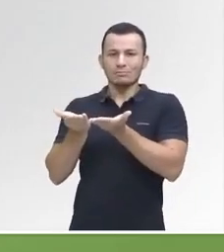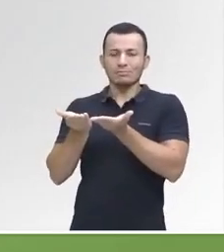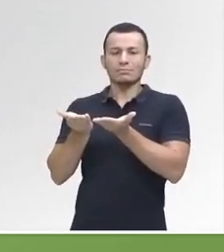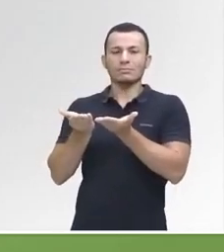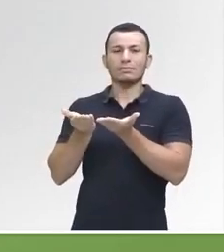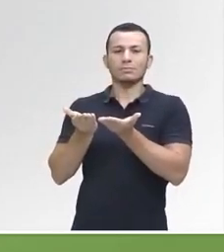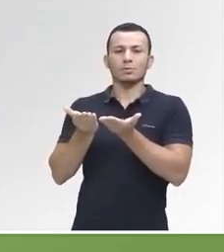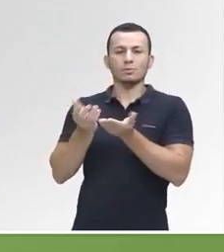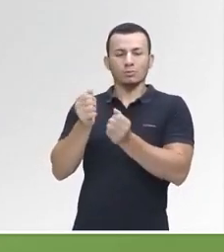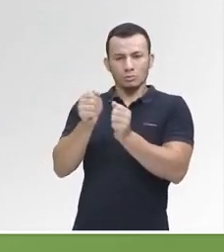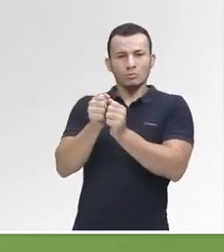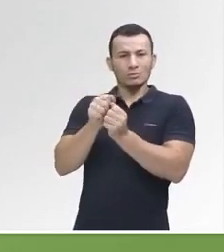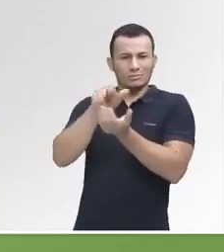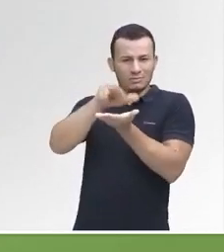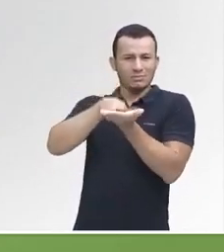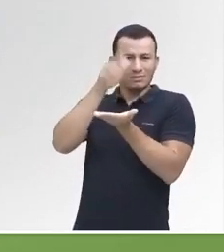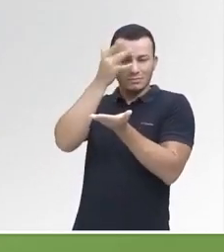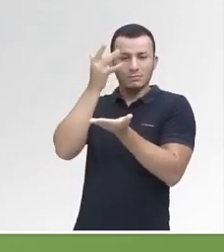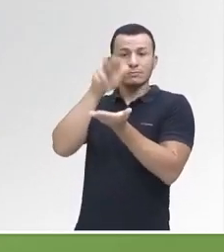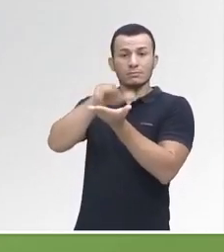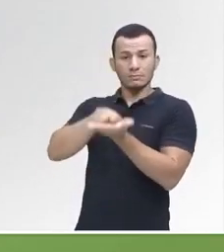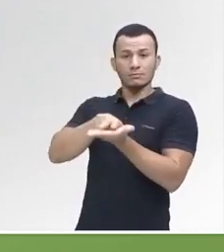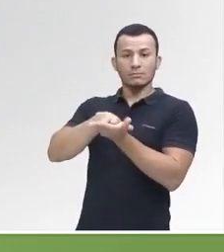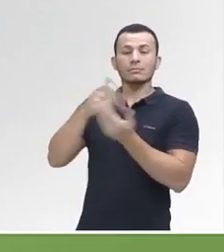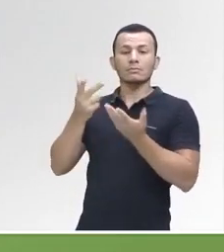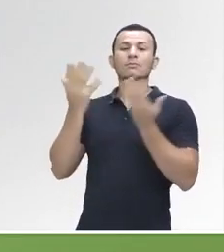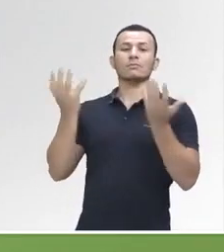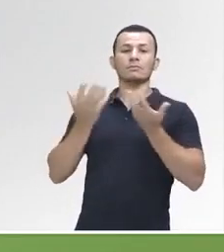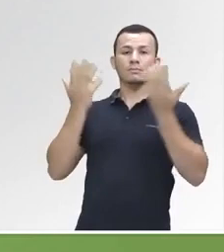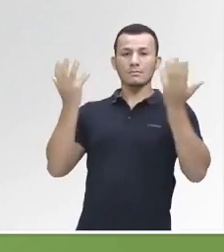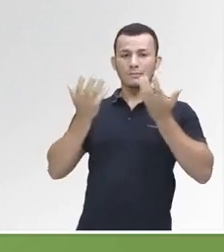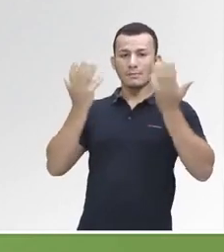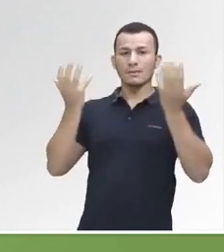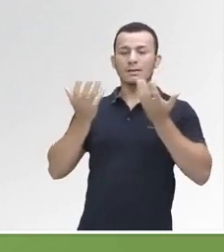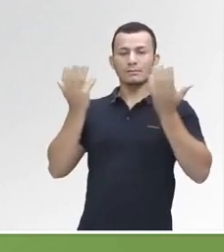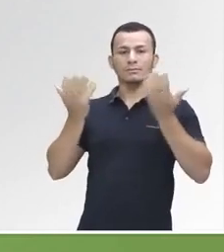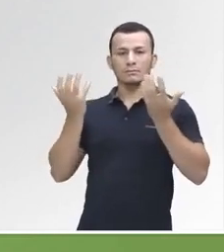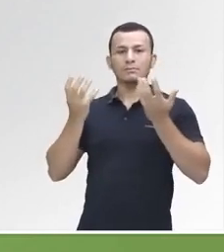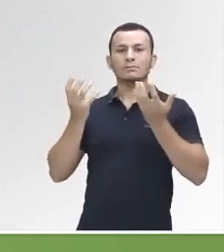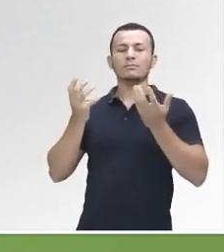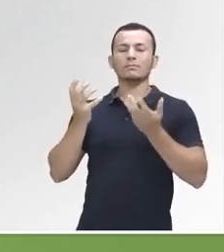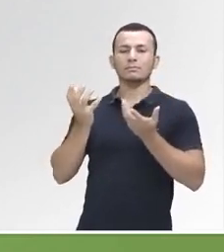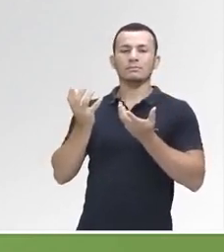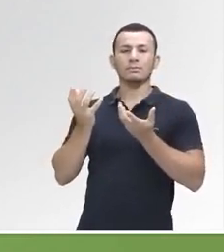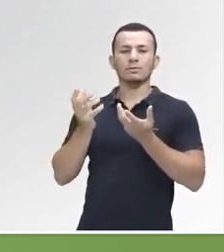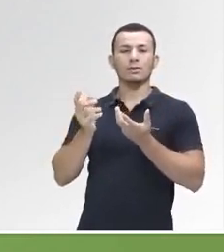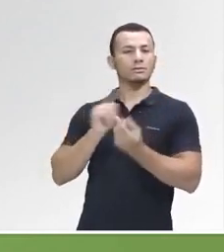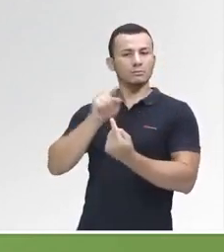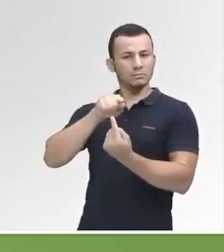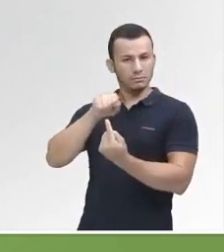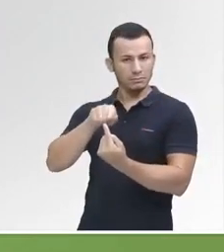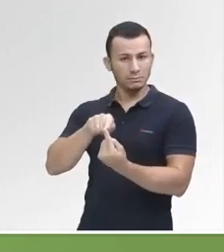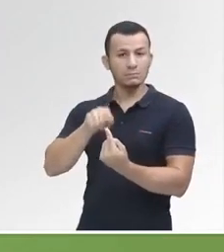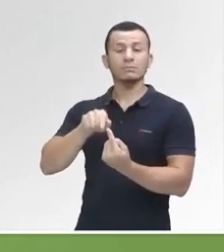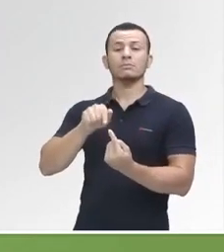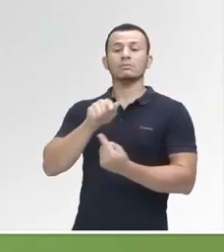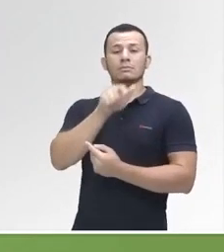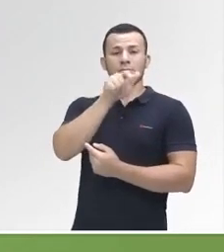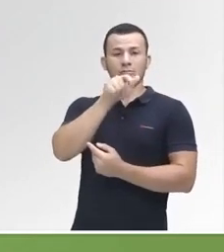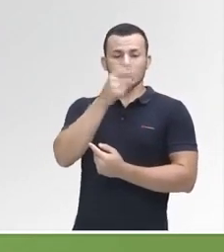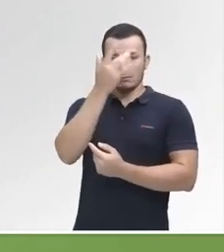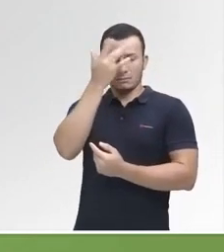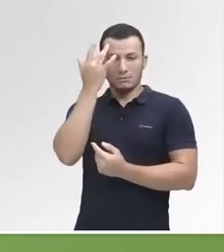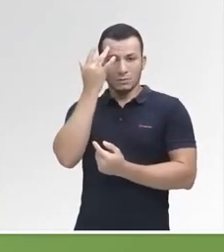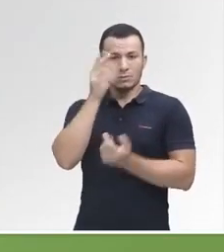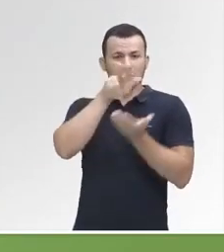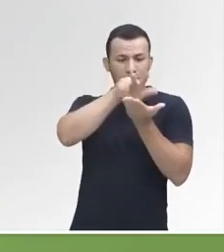com o paciente. Então, a ambulância ela serve para que o paciente seja